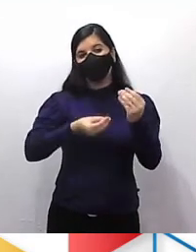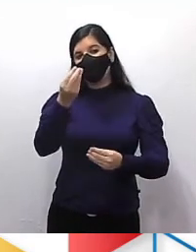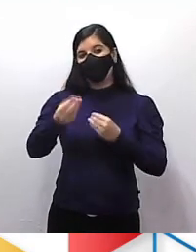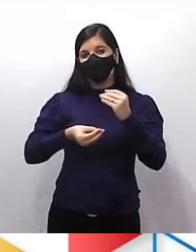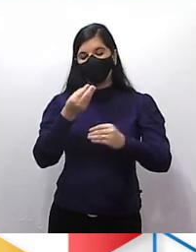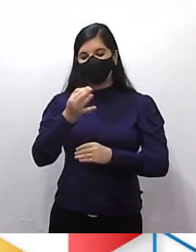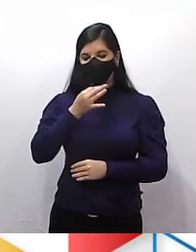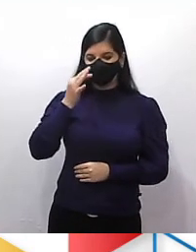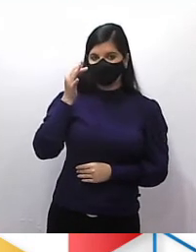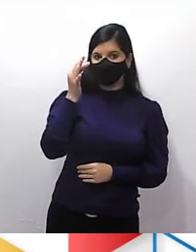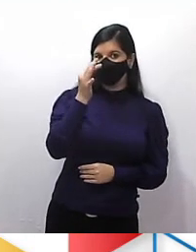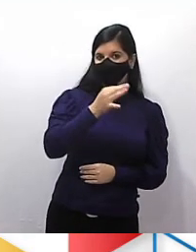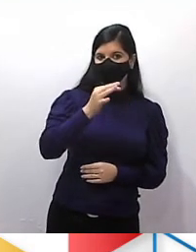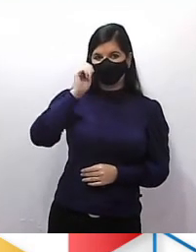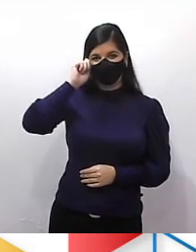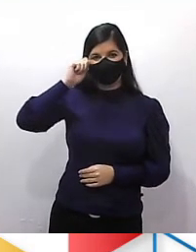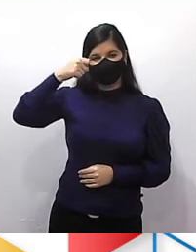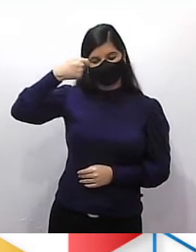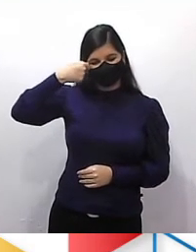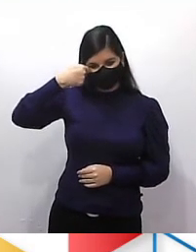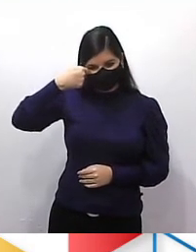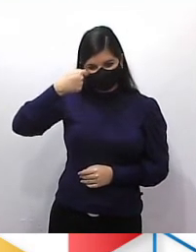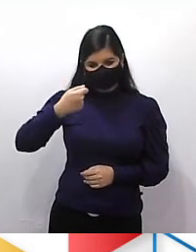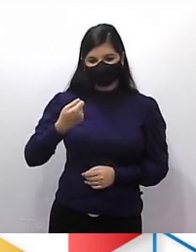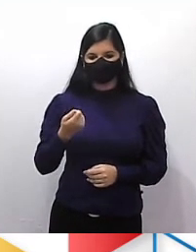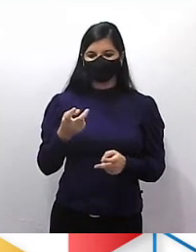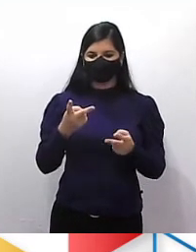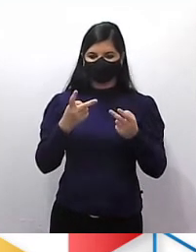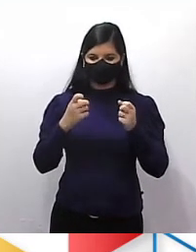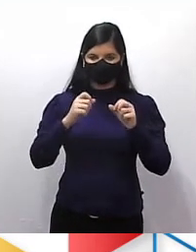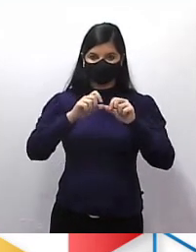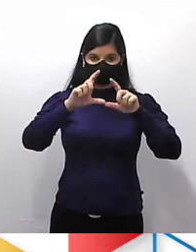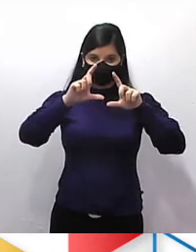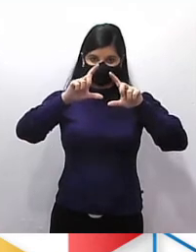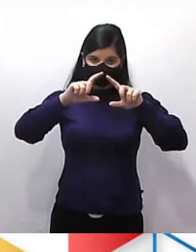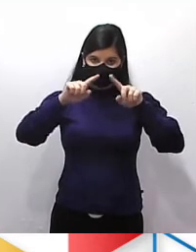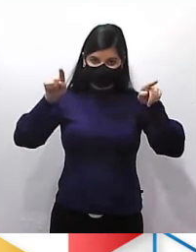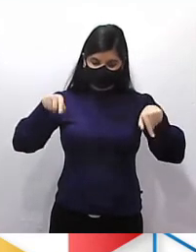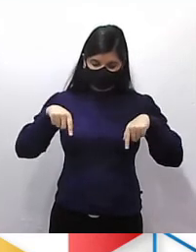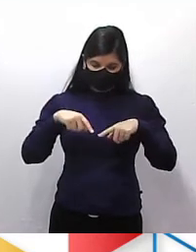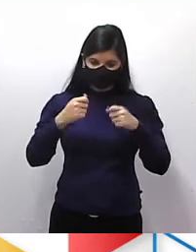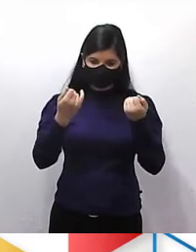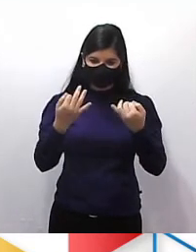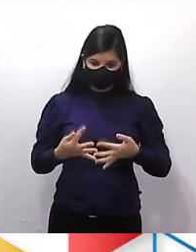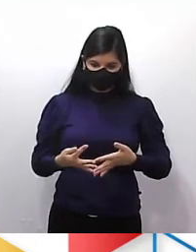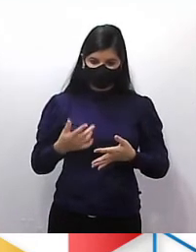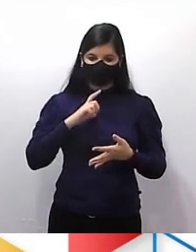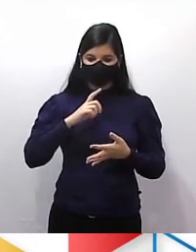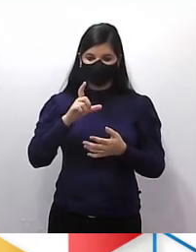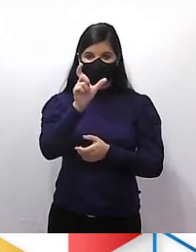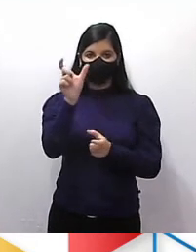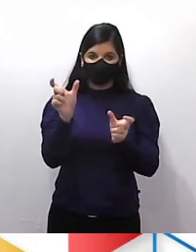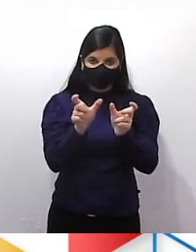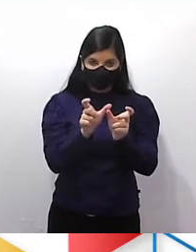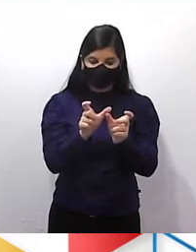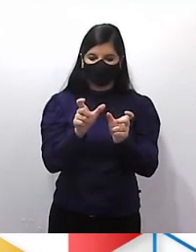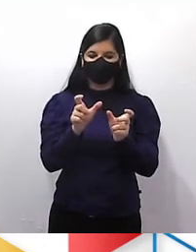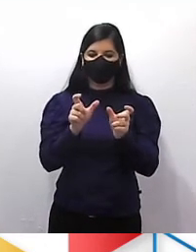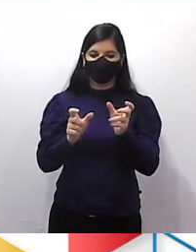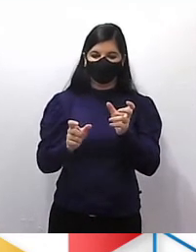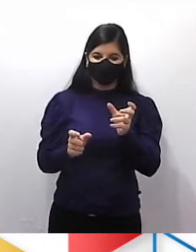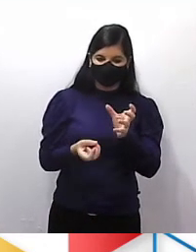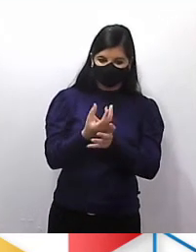o afrofuturismo. Na telinha aí, no quadrado, a gente tem, ó, the term was coined by the White